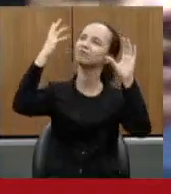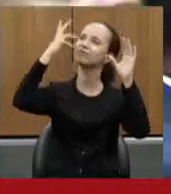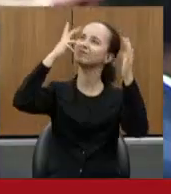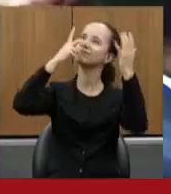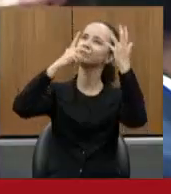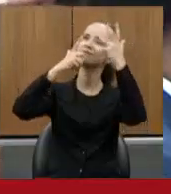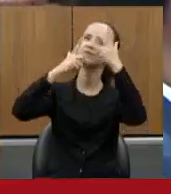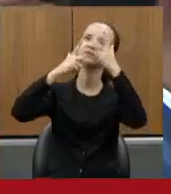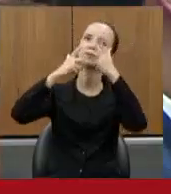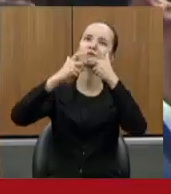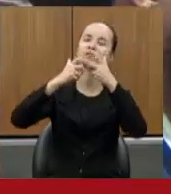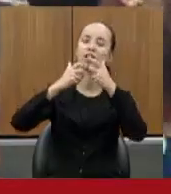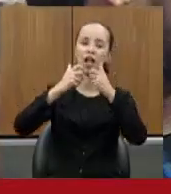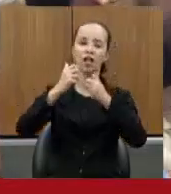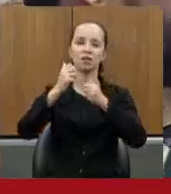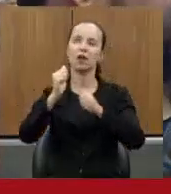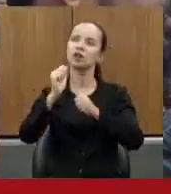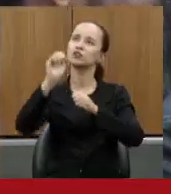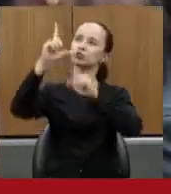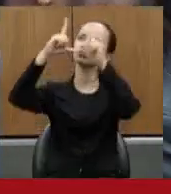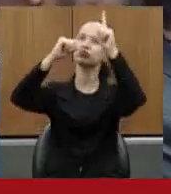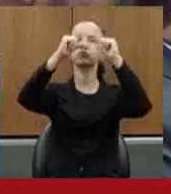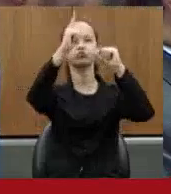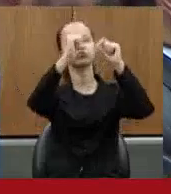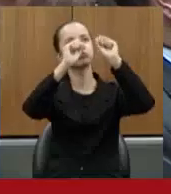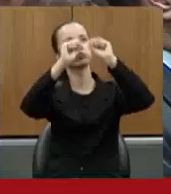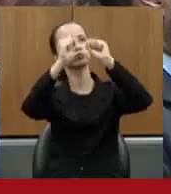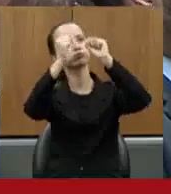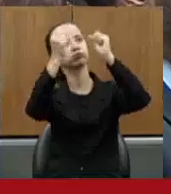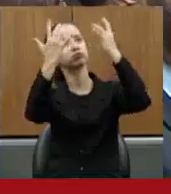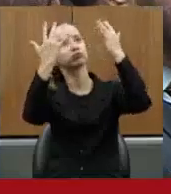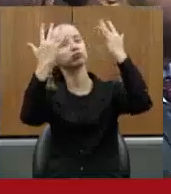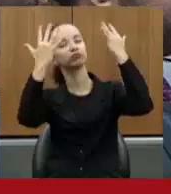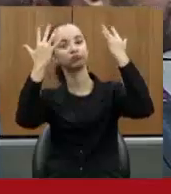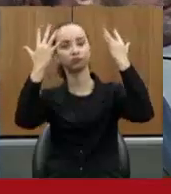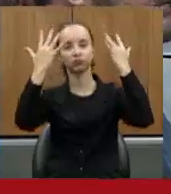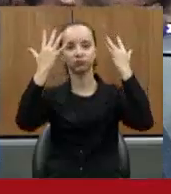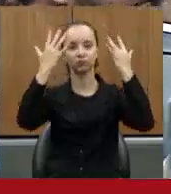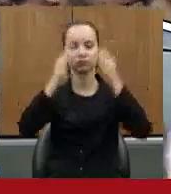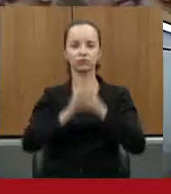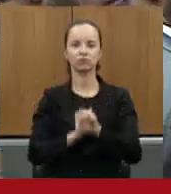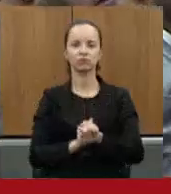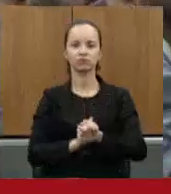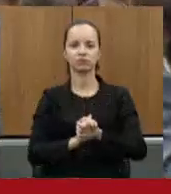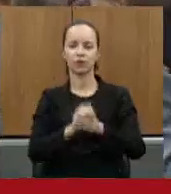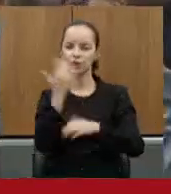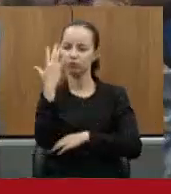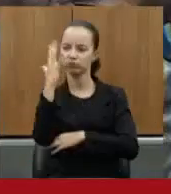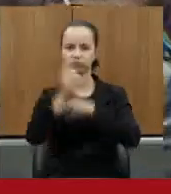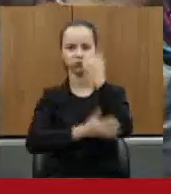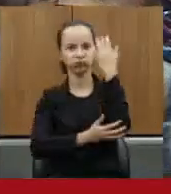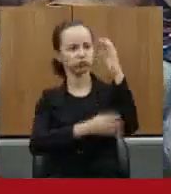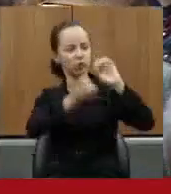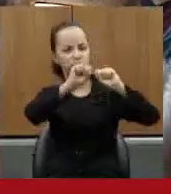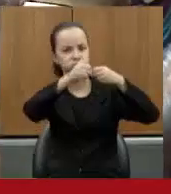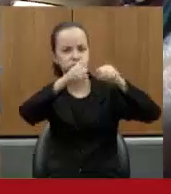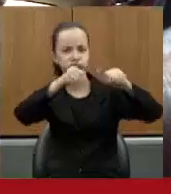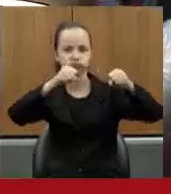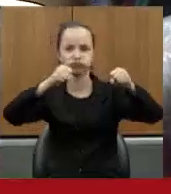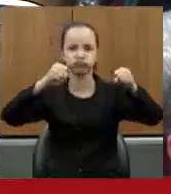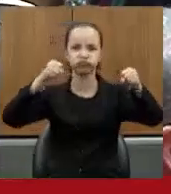e límpido, a imagem do cruzeiro resplandece. Gigante pela